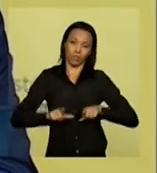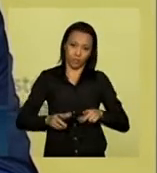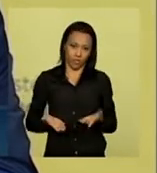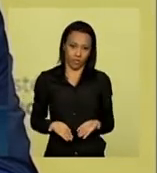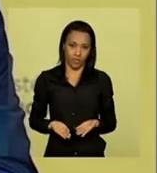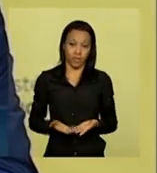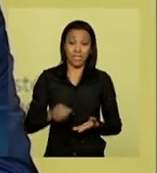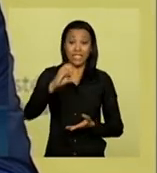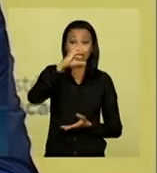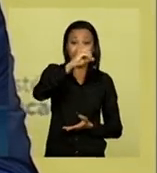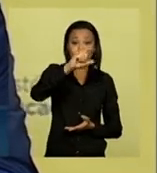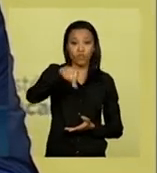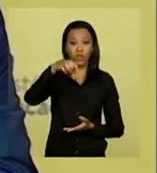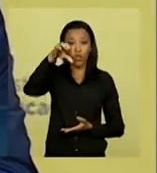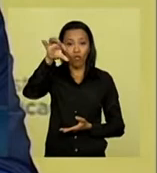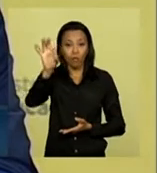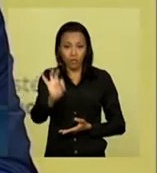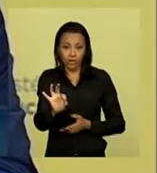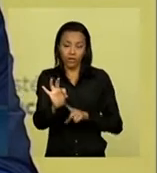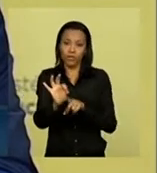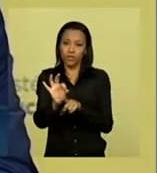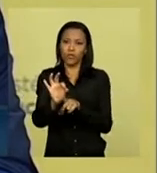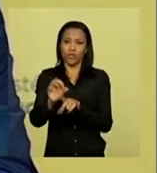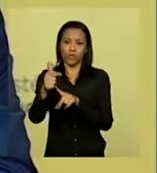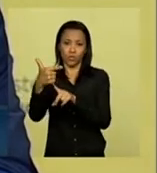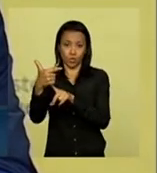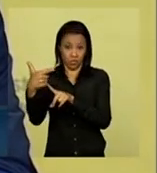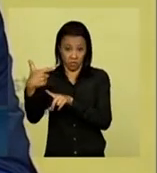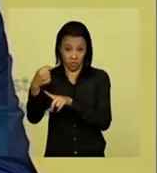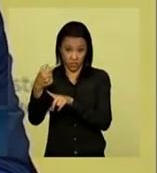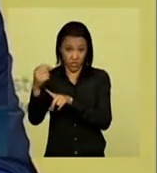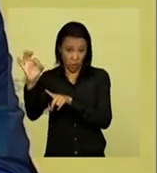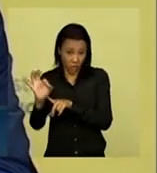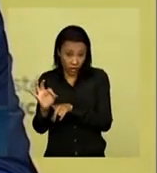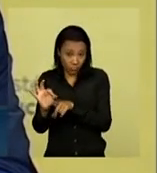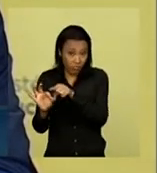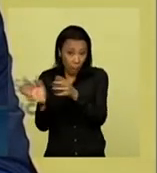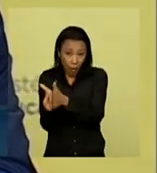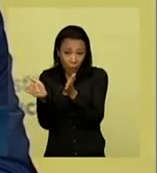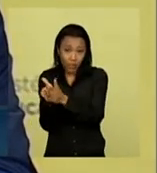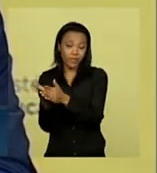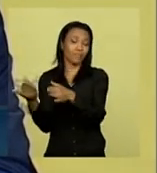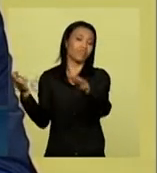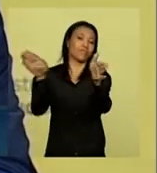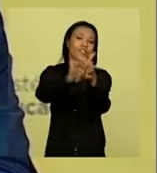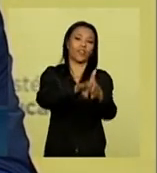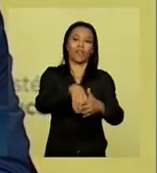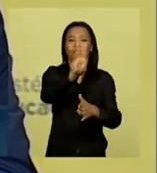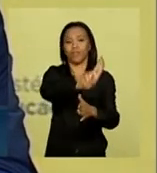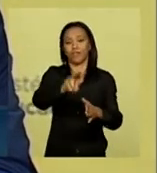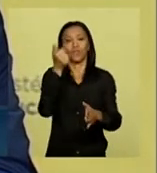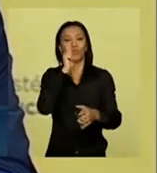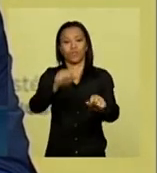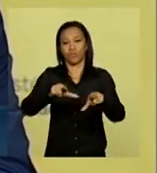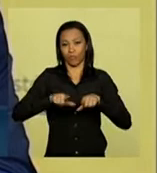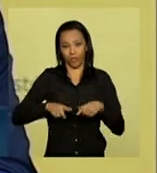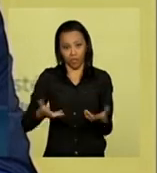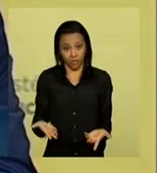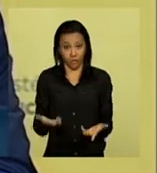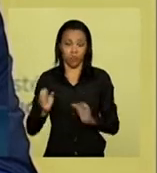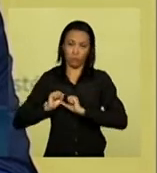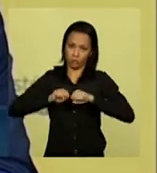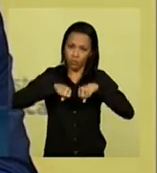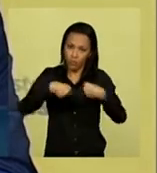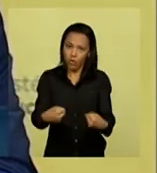é isso a zero nove porcento dos vinte por cento mais pobres tinham chegado na universidade eu tinha um diploma Universitário tem um